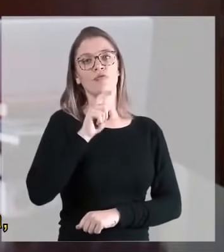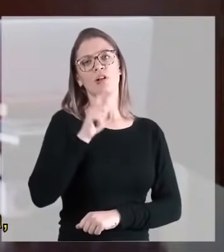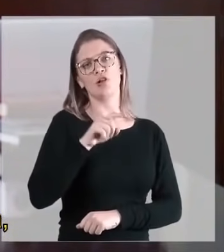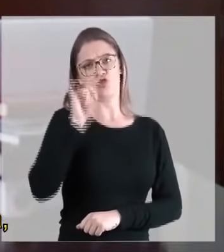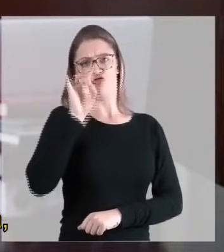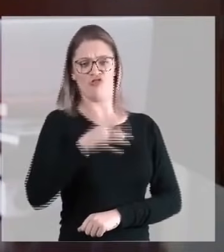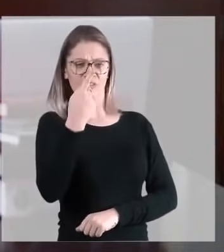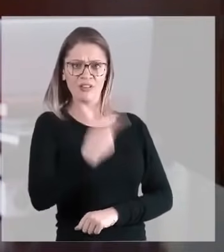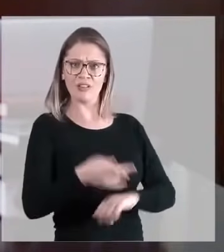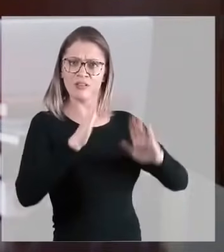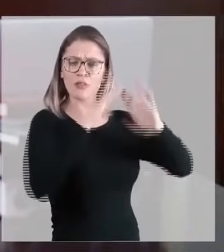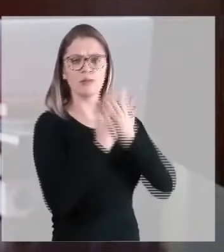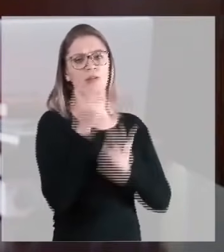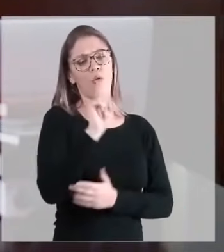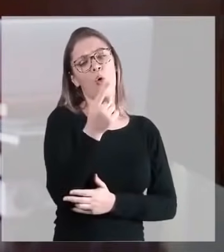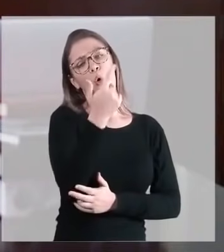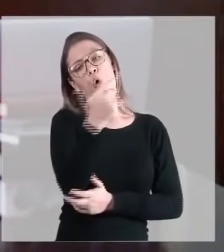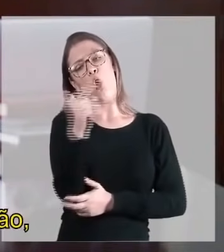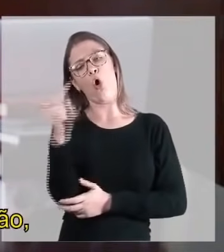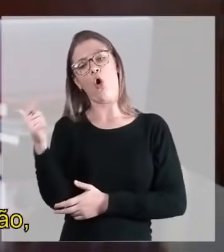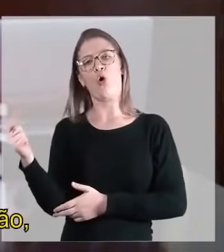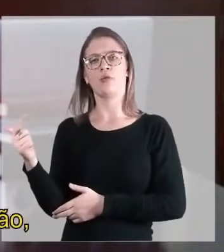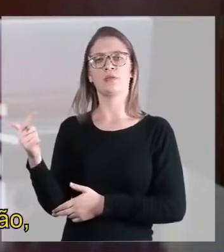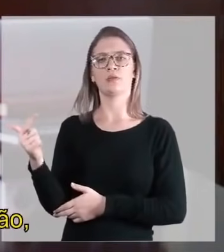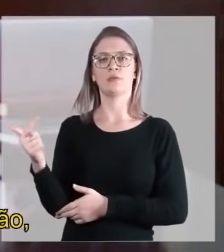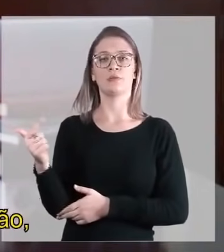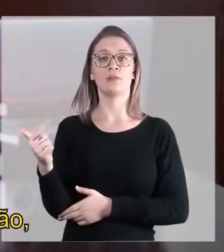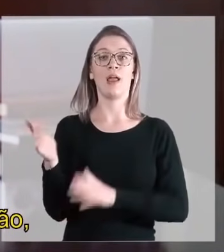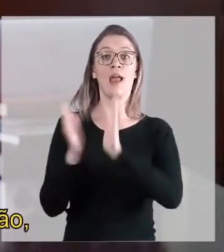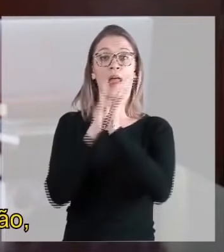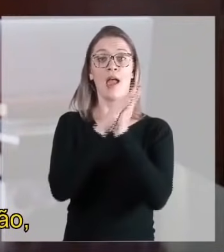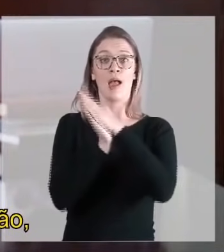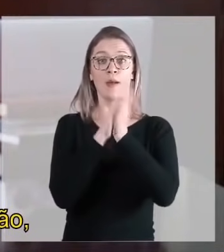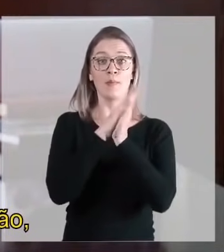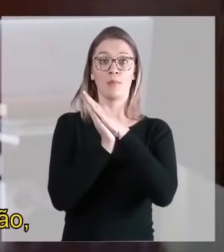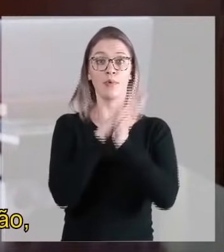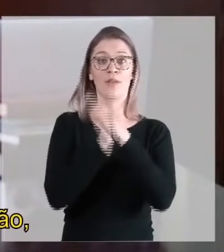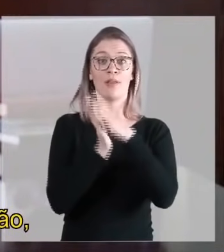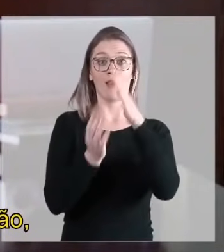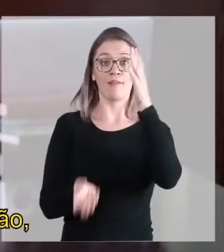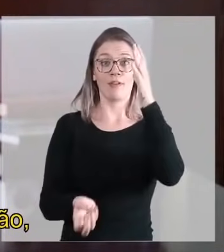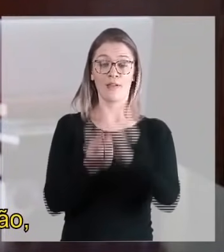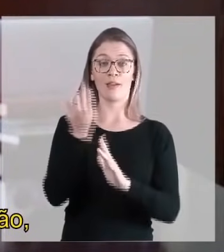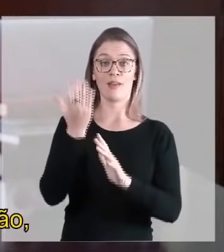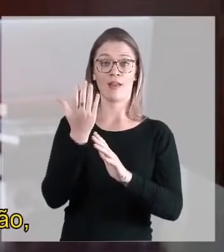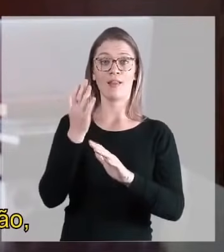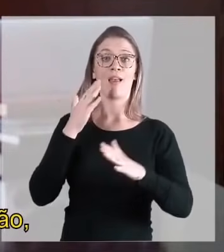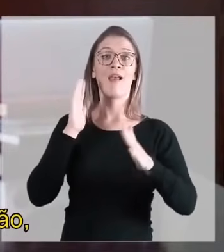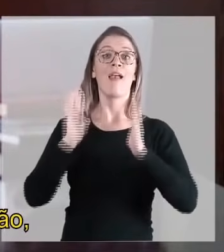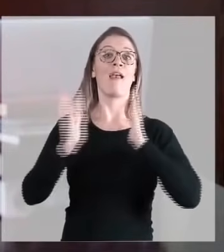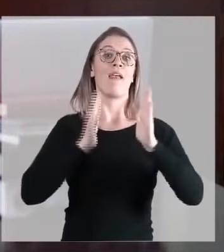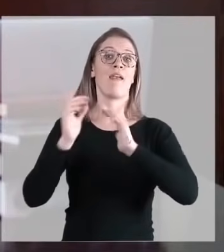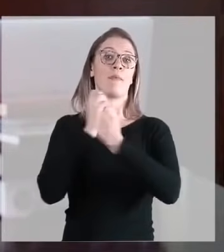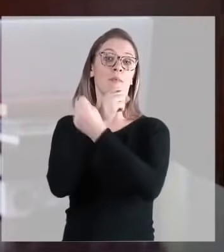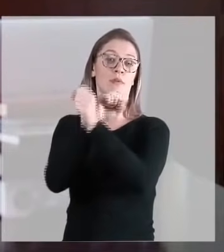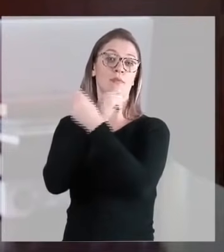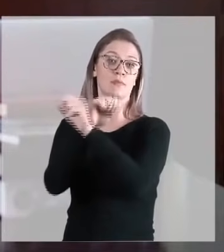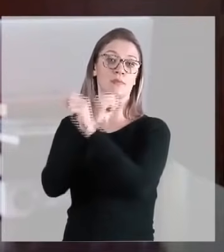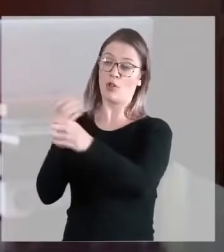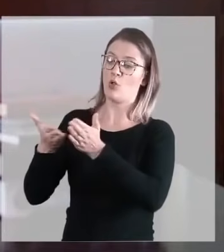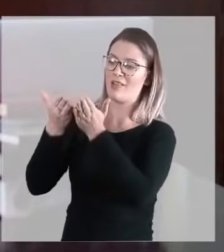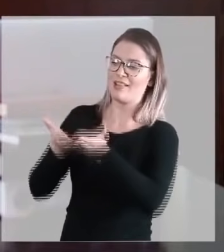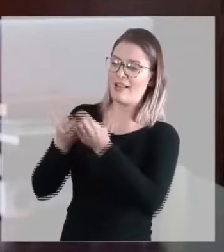não somente nessa escola, mas talvez em muitas outras, de que essa bonequinha teria sido produzida na época da escravidão,